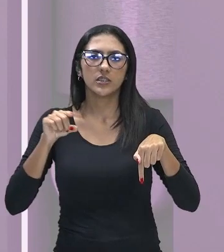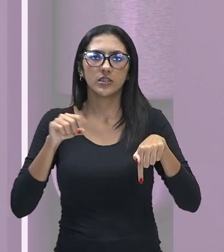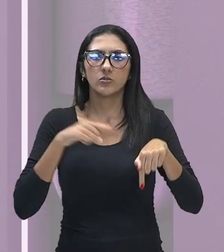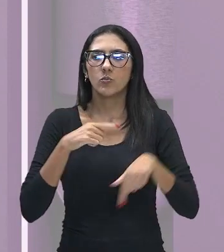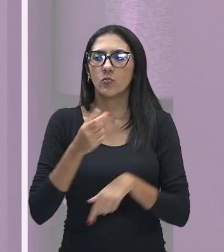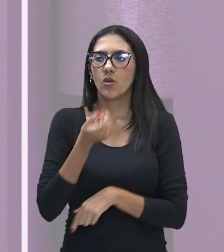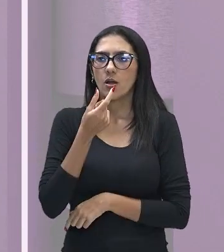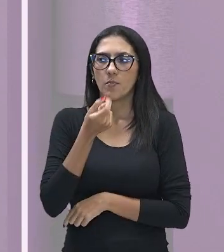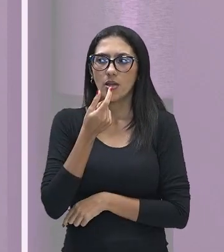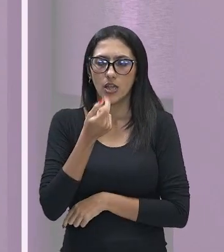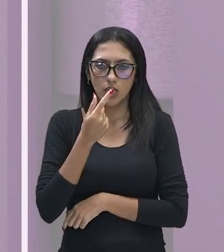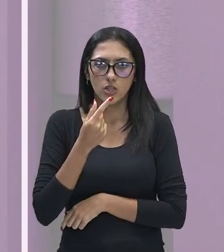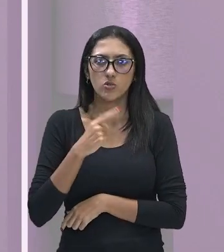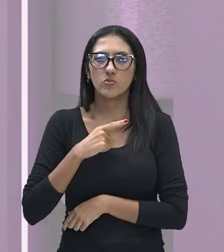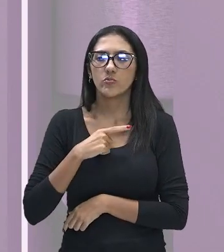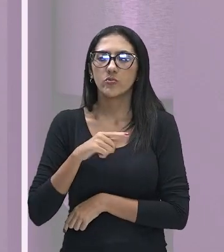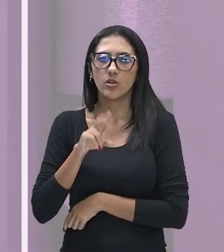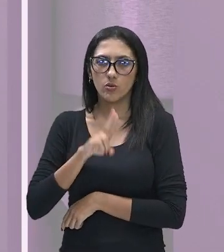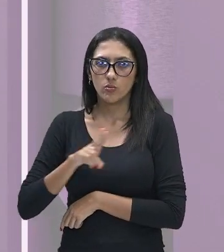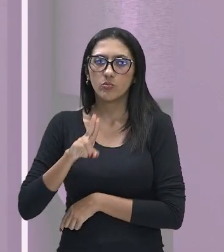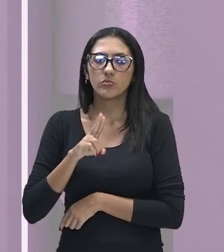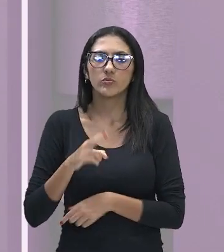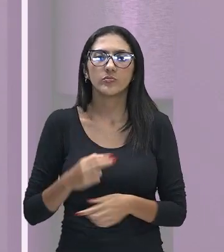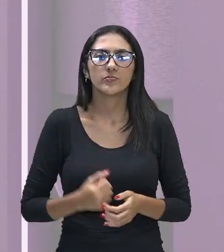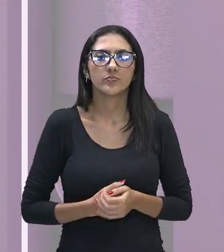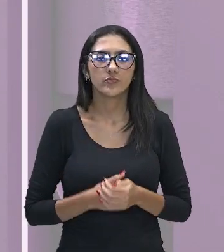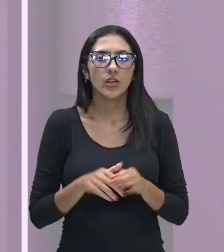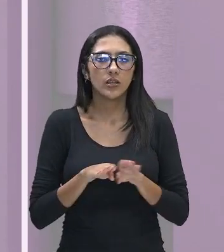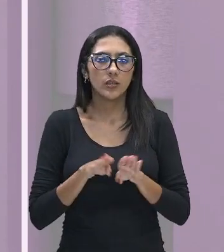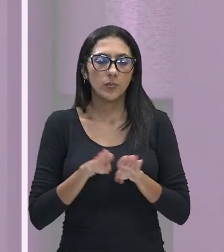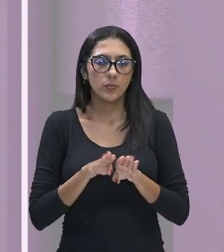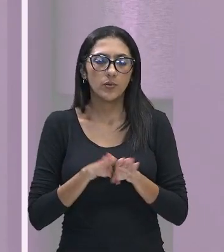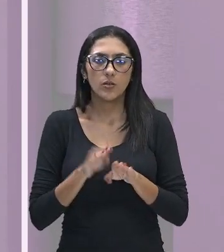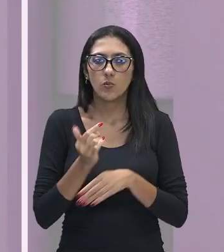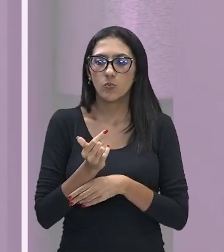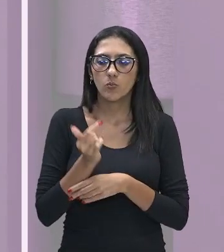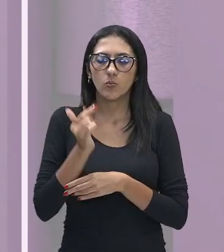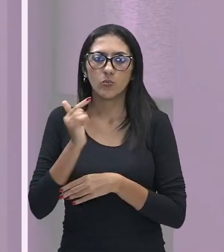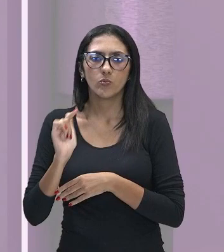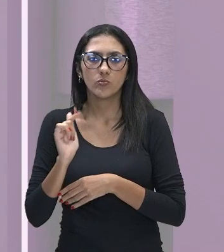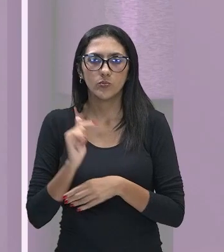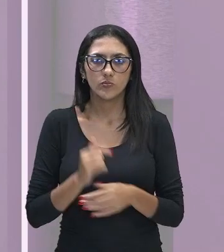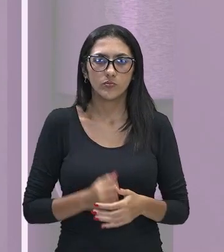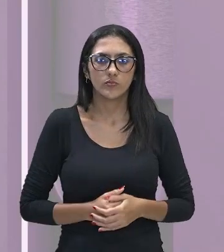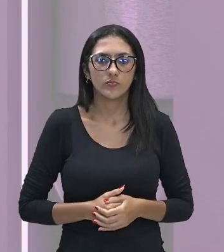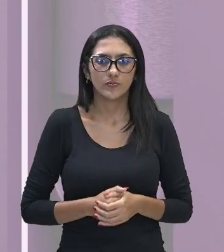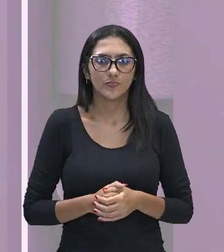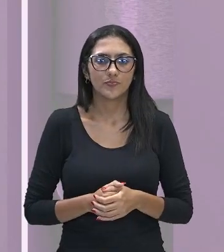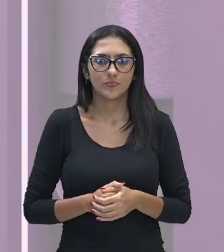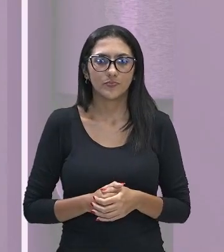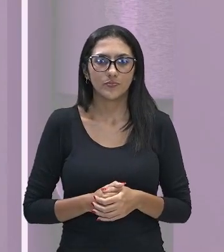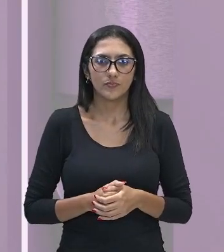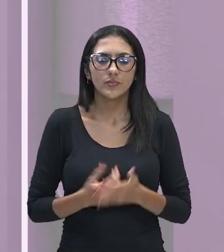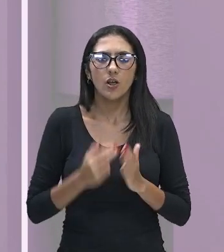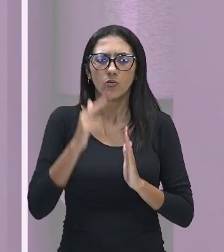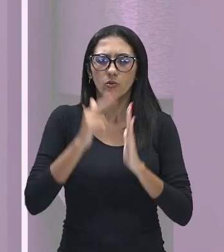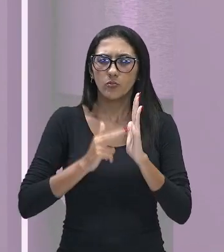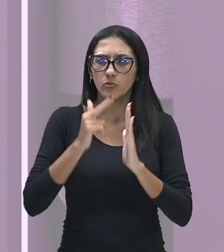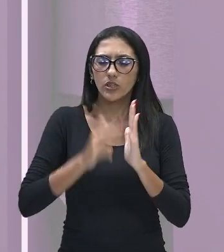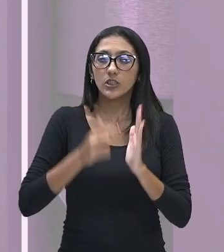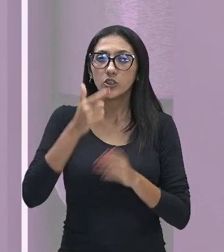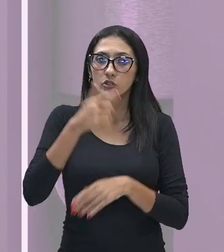ser ministrado, com um expoente igual a 1 de 1. Então, vamos ler de novo, que é para ficar